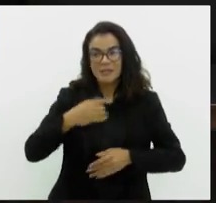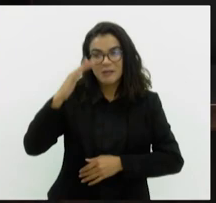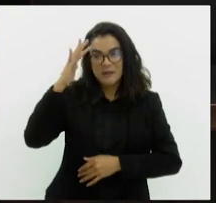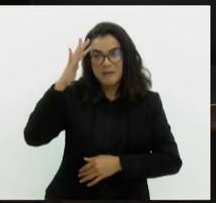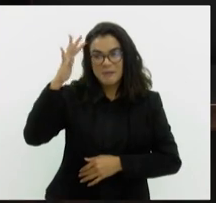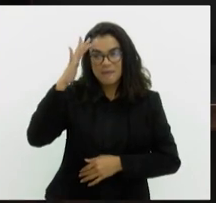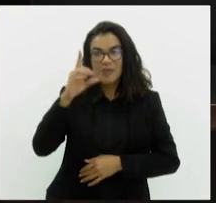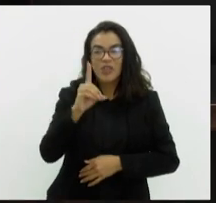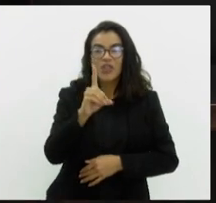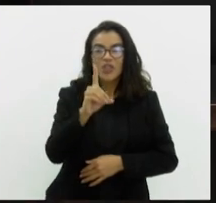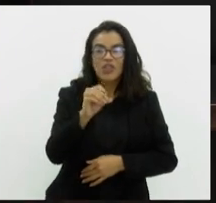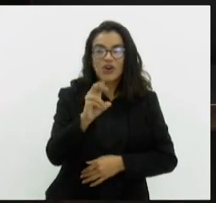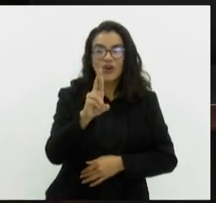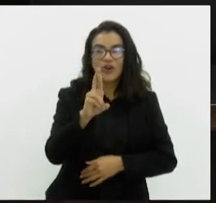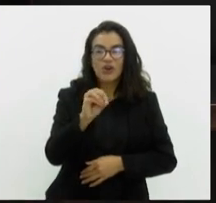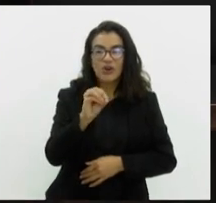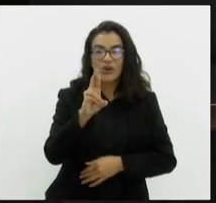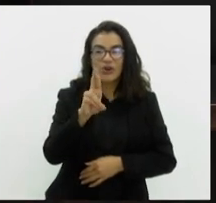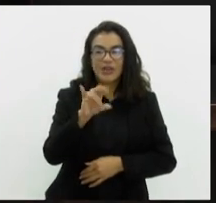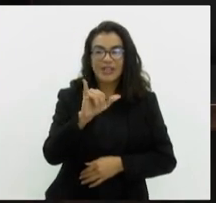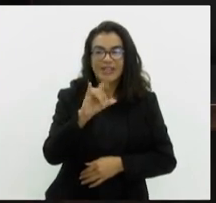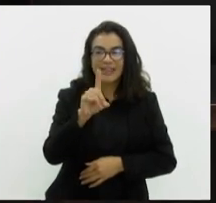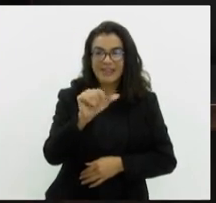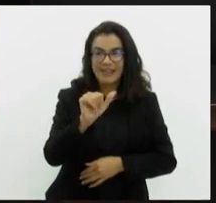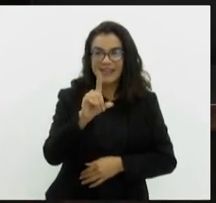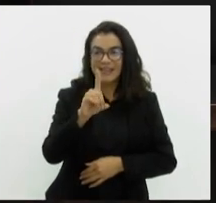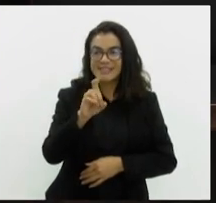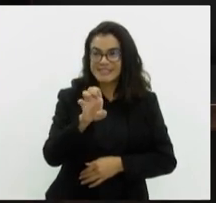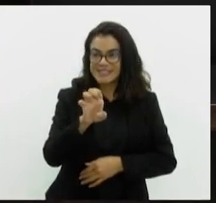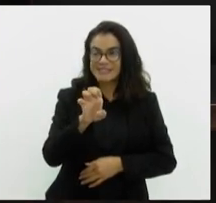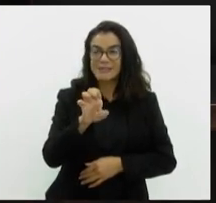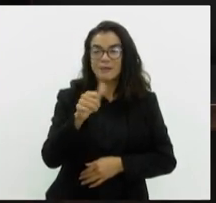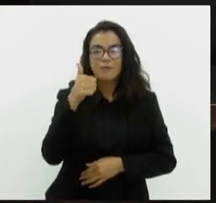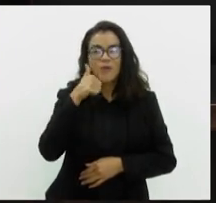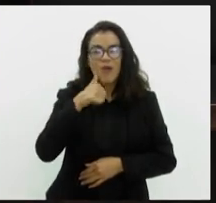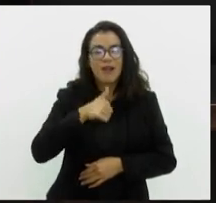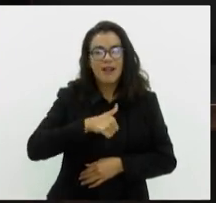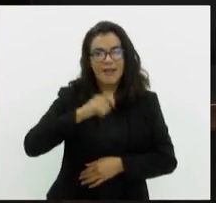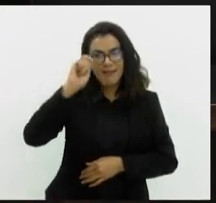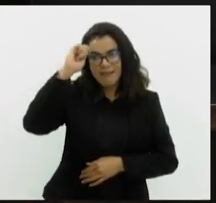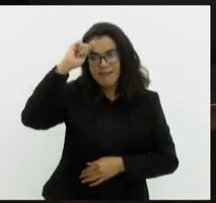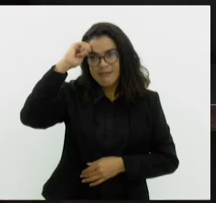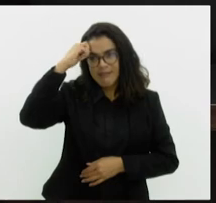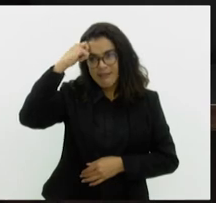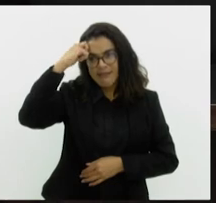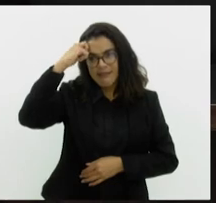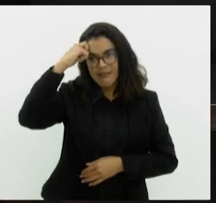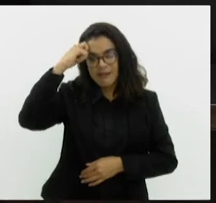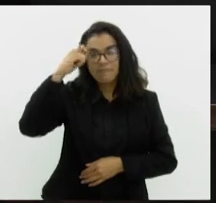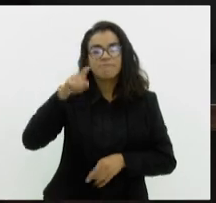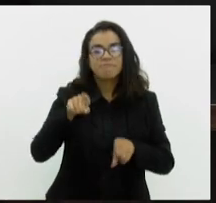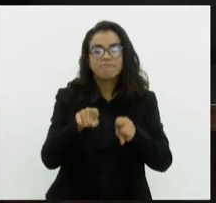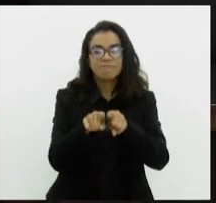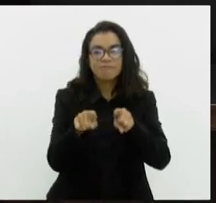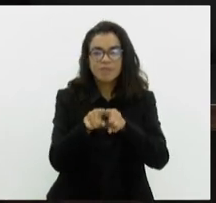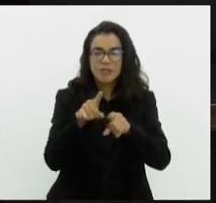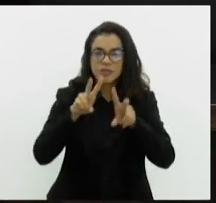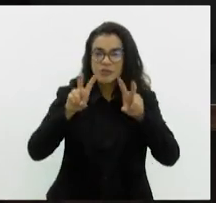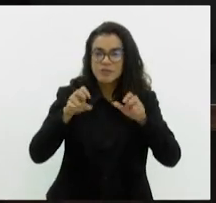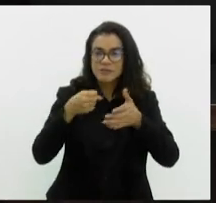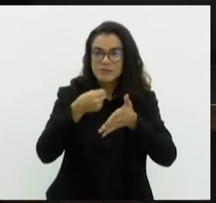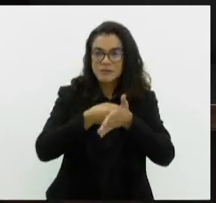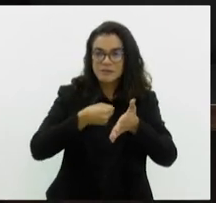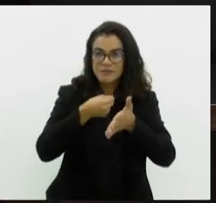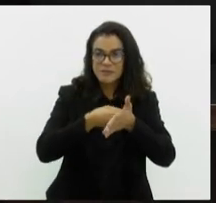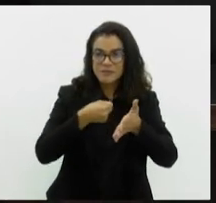de dororidade, essa aproximação de mulheres negras a partir da sua dor, mas a partir da sua luta. Então, muito